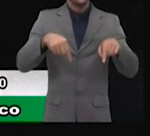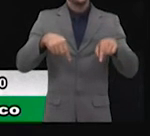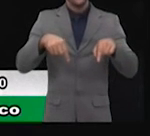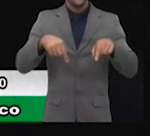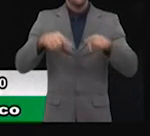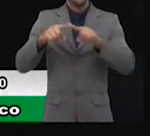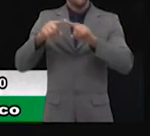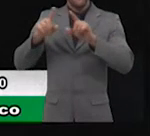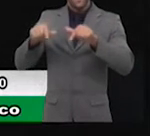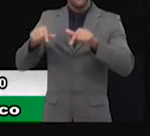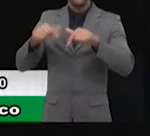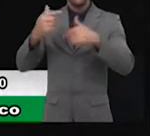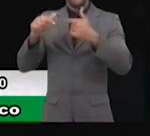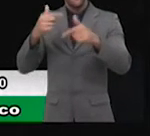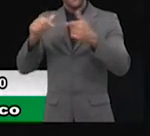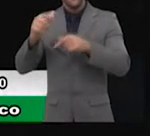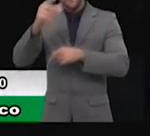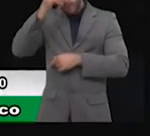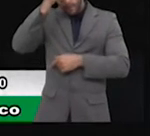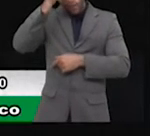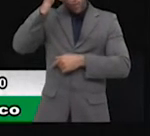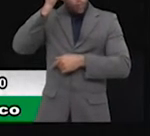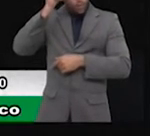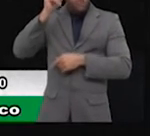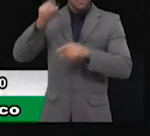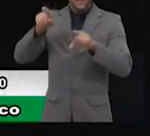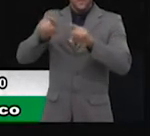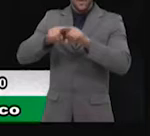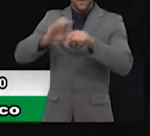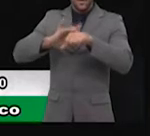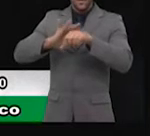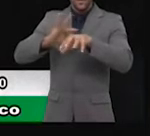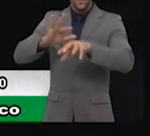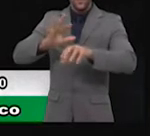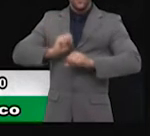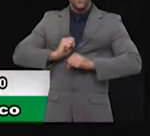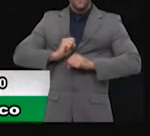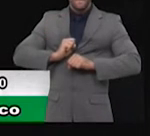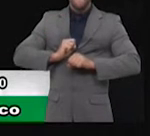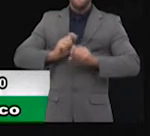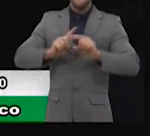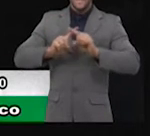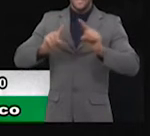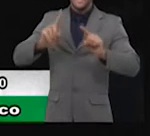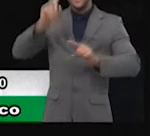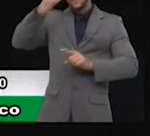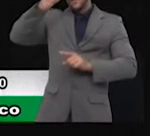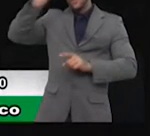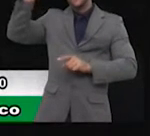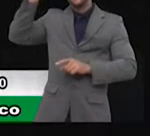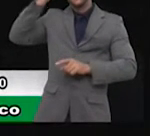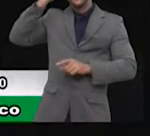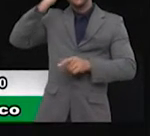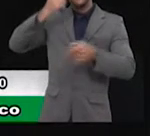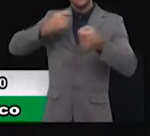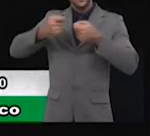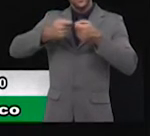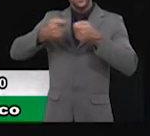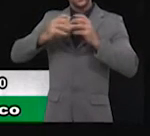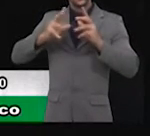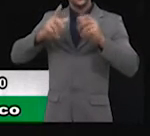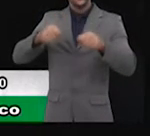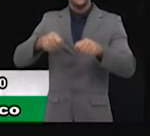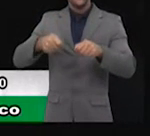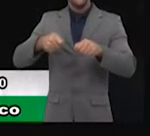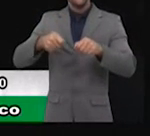funcionários da prefeitura que também tivemos perdas lá, mas Deus está no controle de tudo. E quero dizer